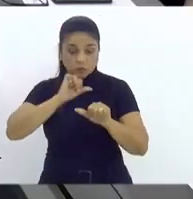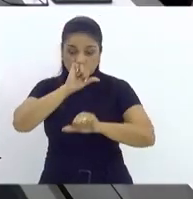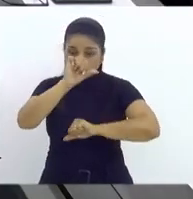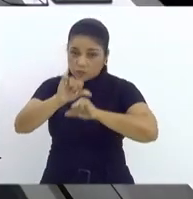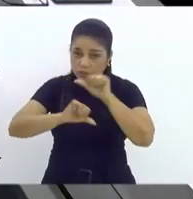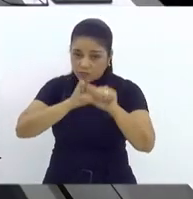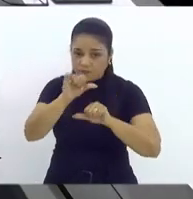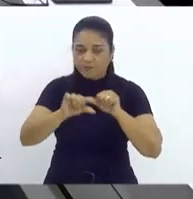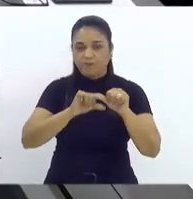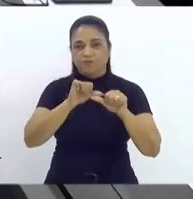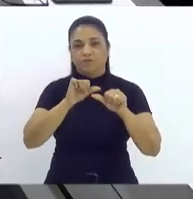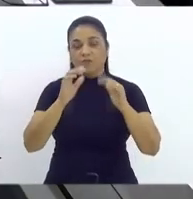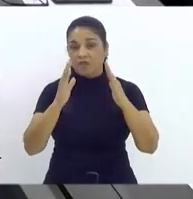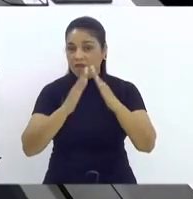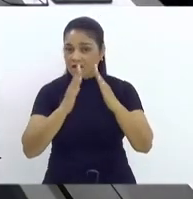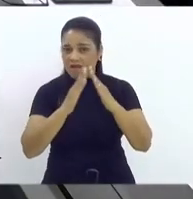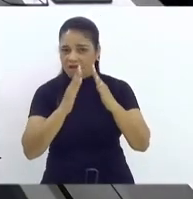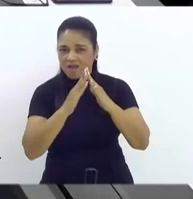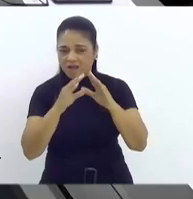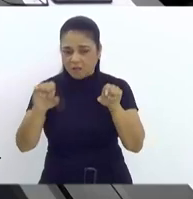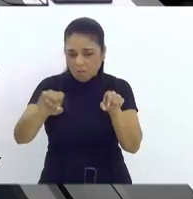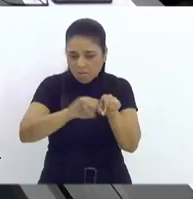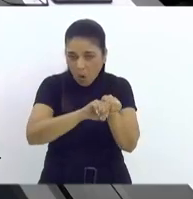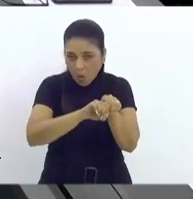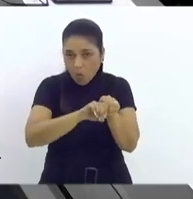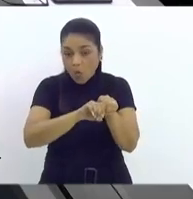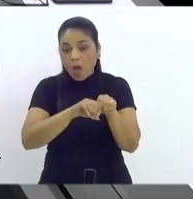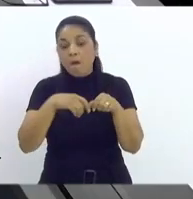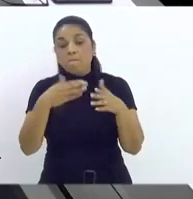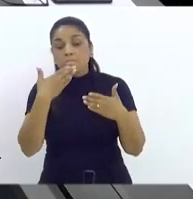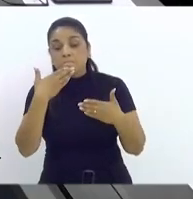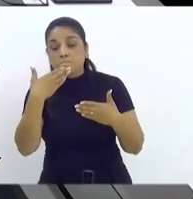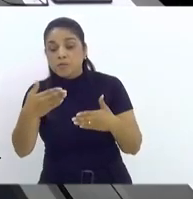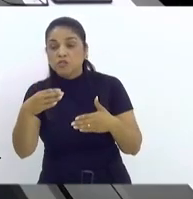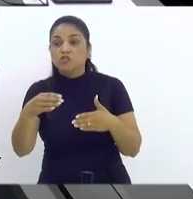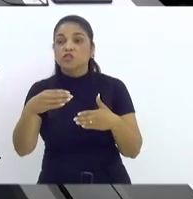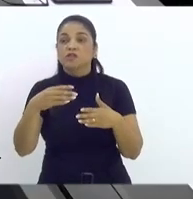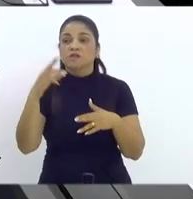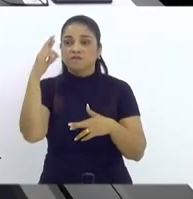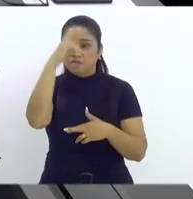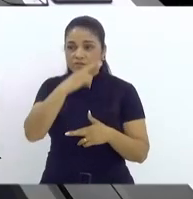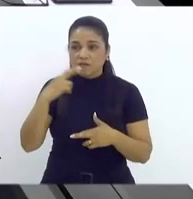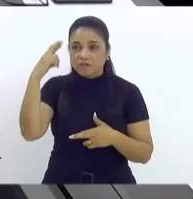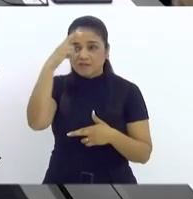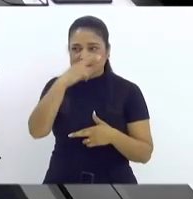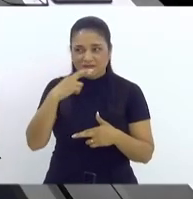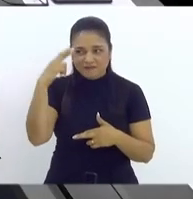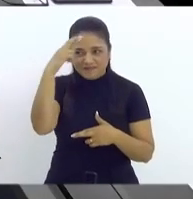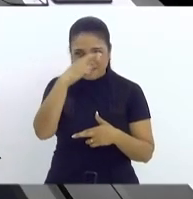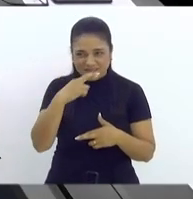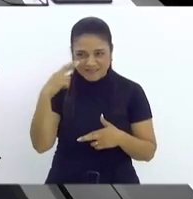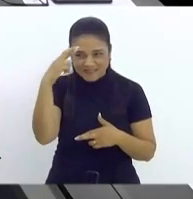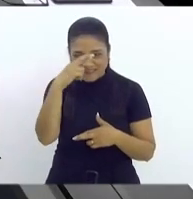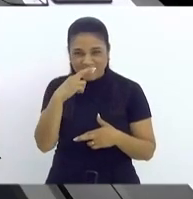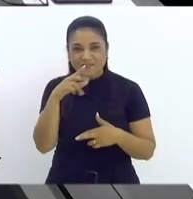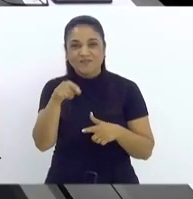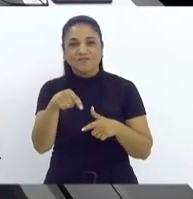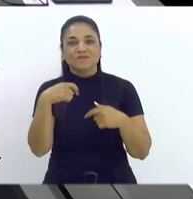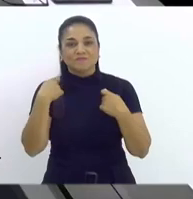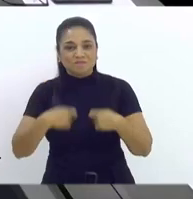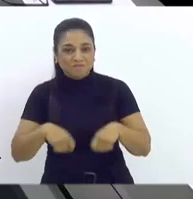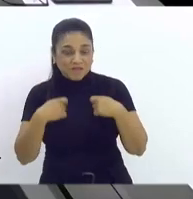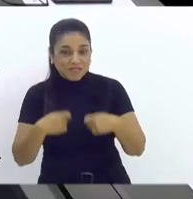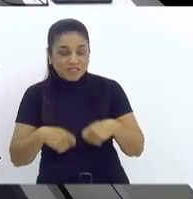suas instalações de gás, peça uma inspeção para verificar se está adequado. Faz parte do nosso um padrão